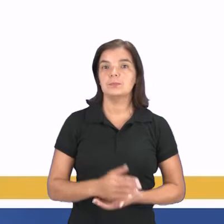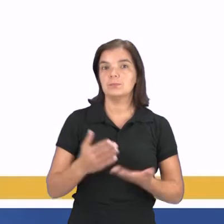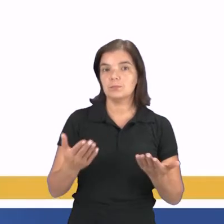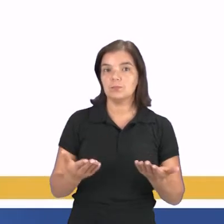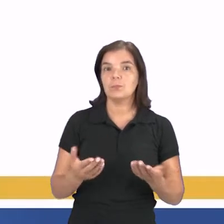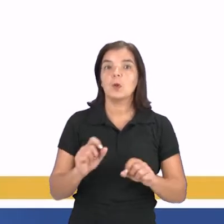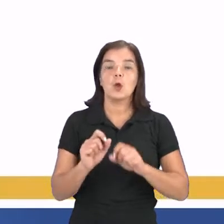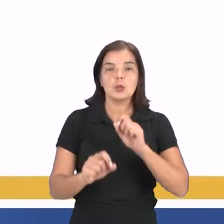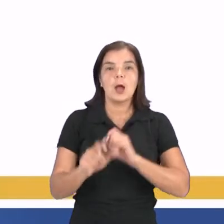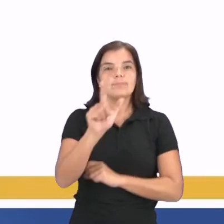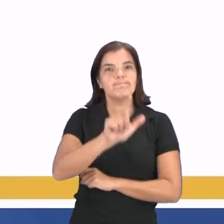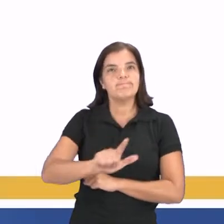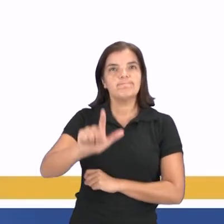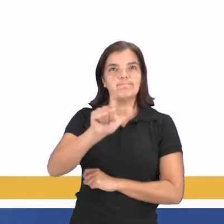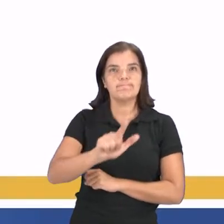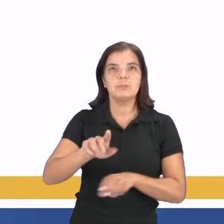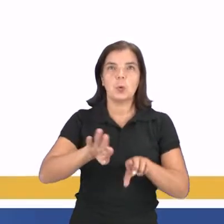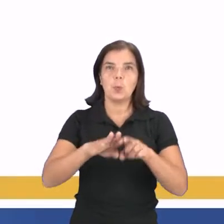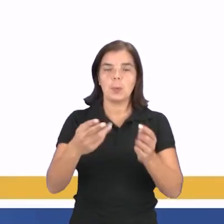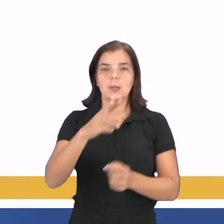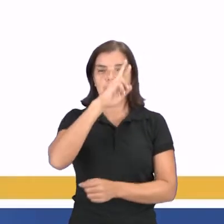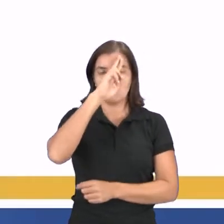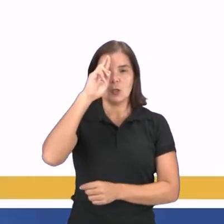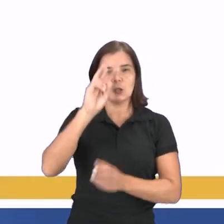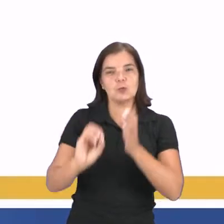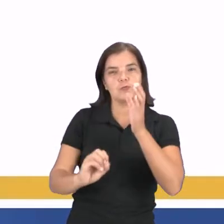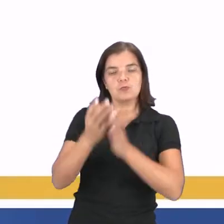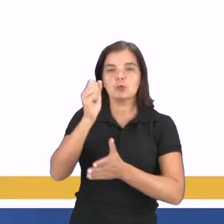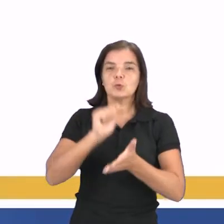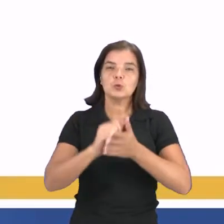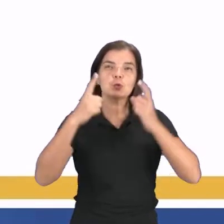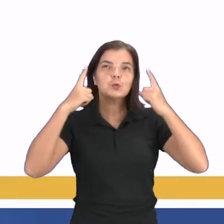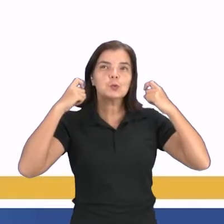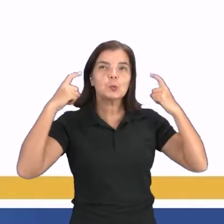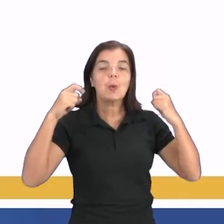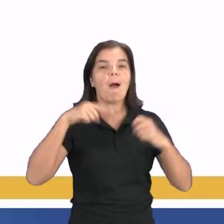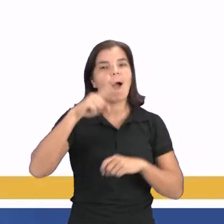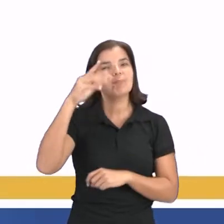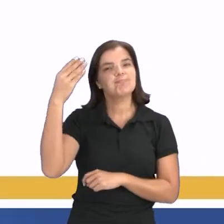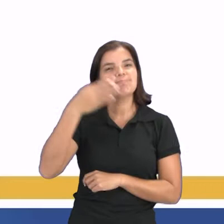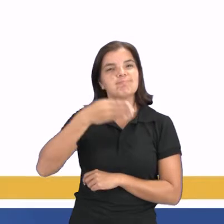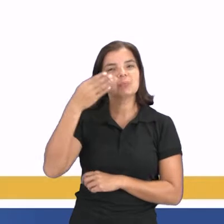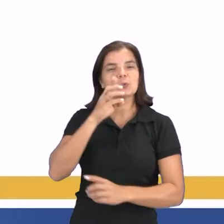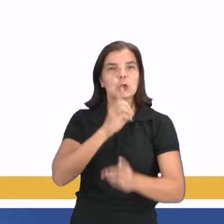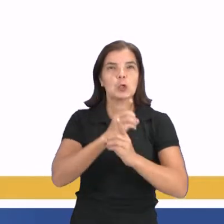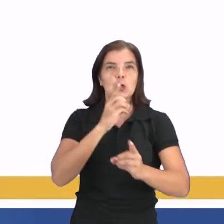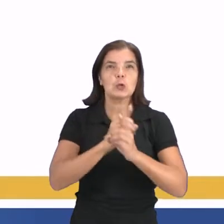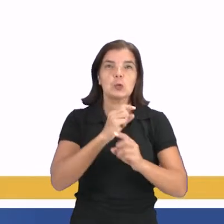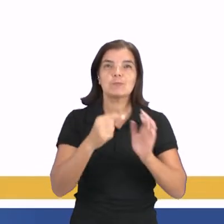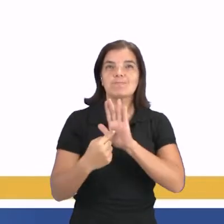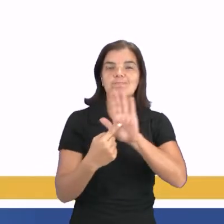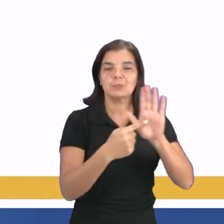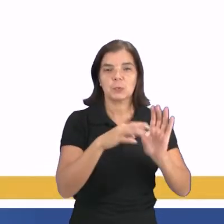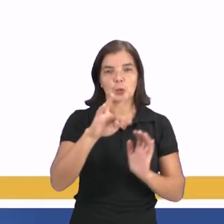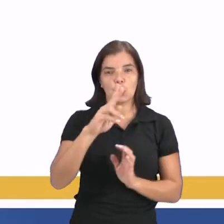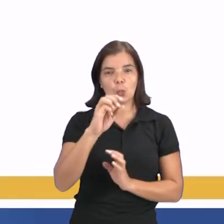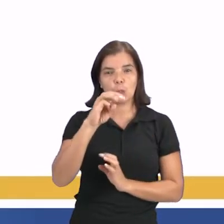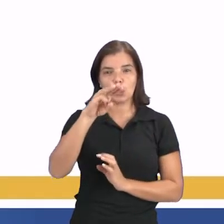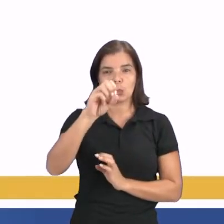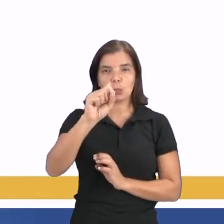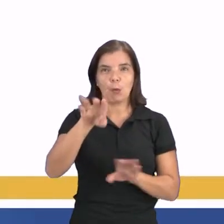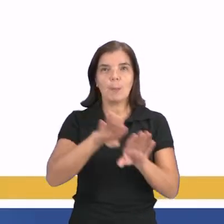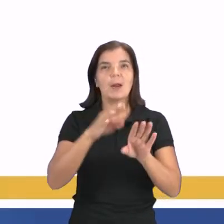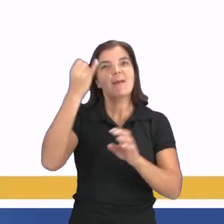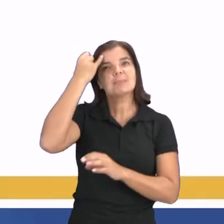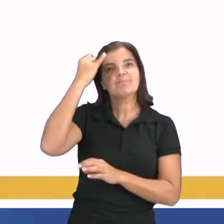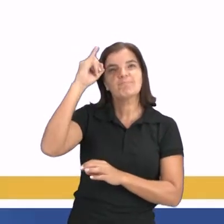Na abundante literatura acerca da história do registro sonoro, é frequente encontrar a identificação de Thomas Edison e a